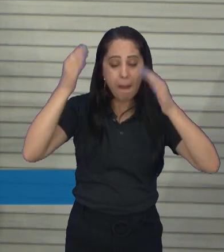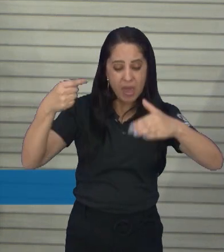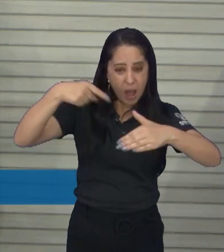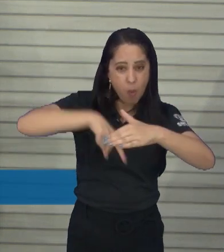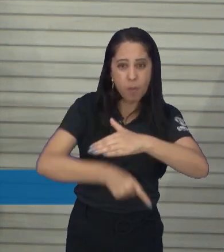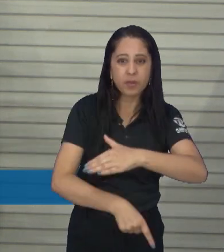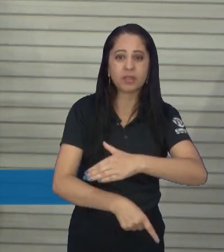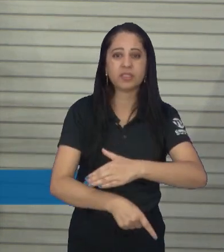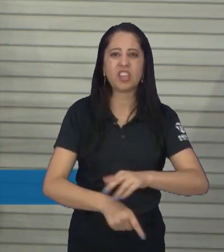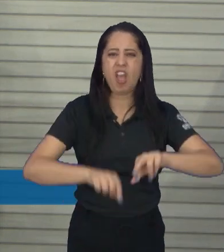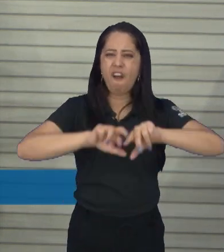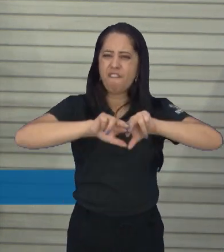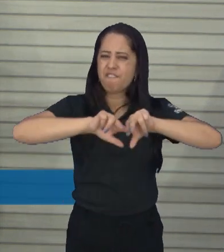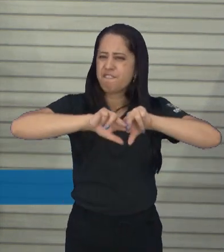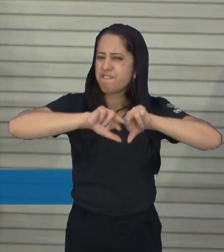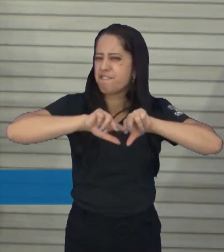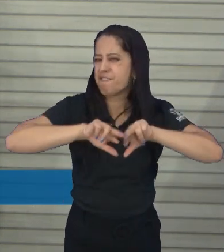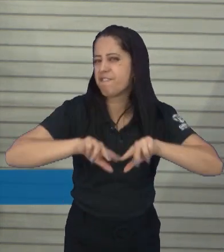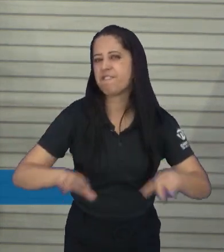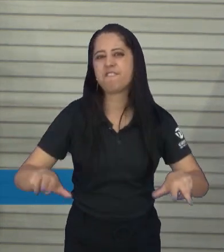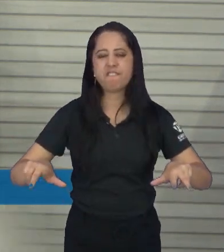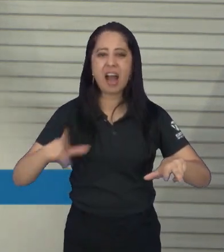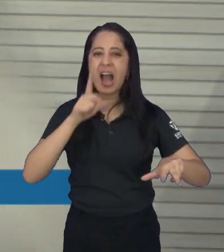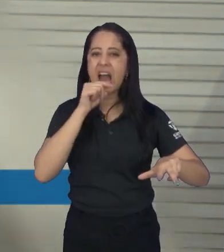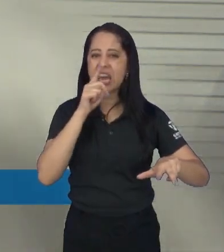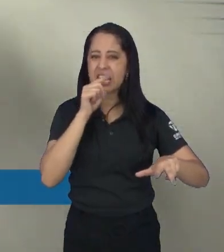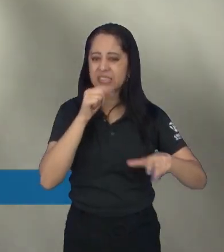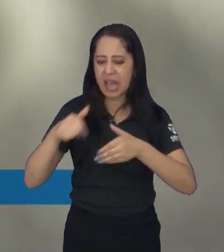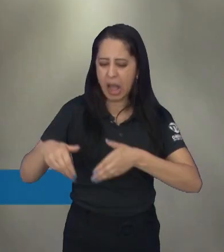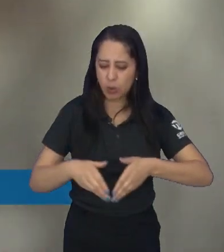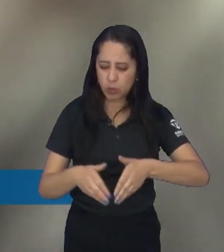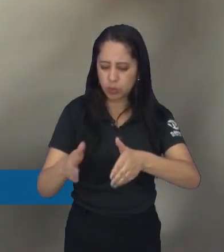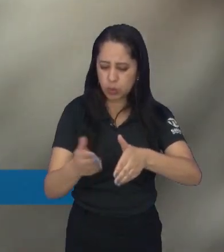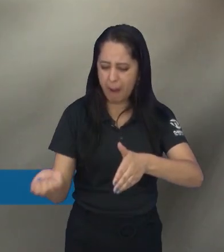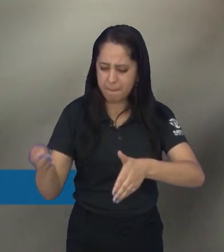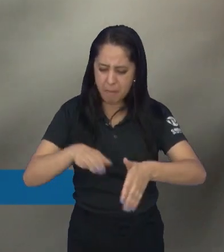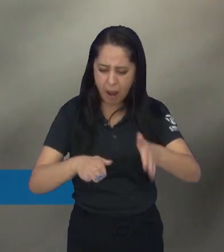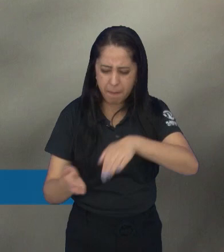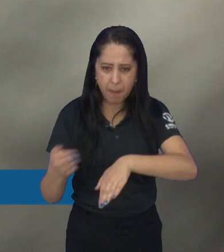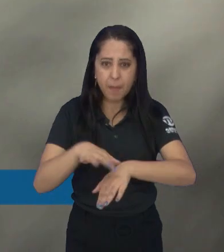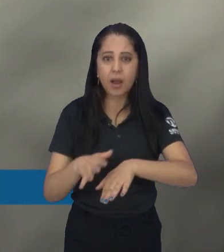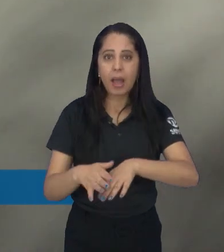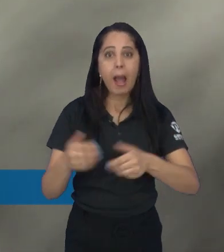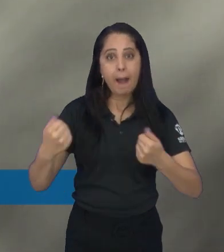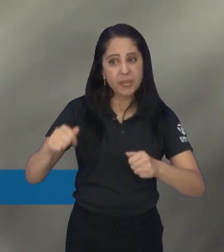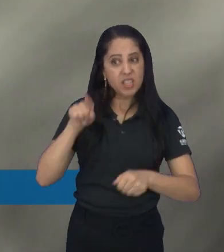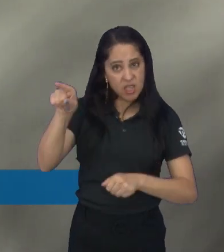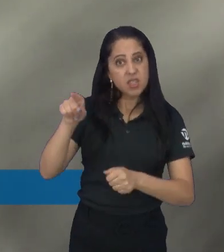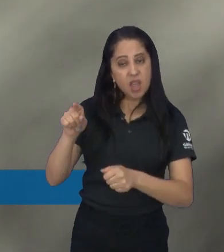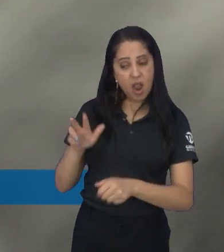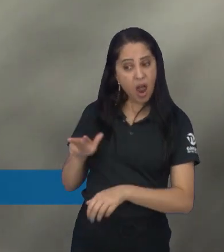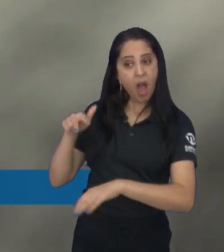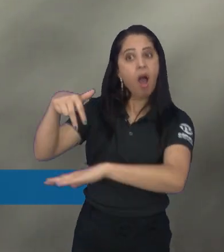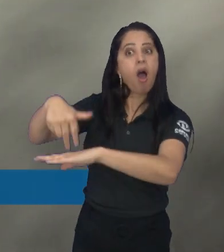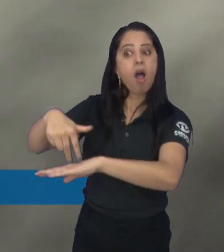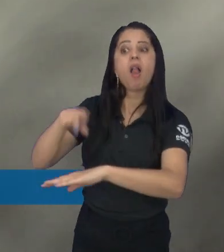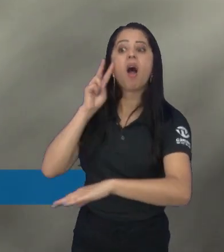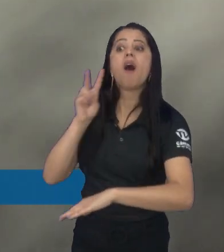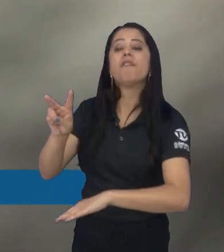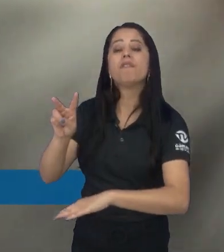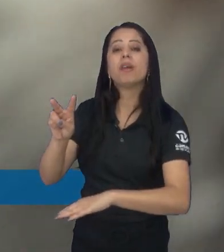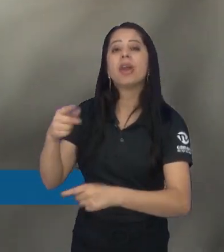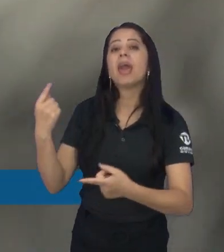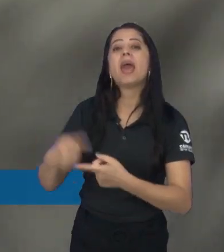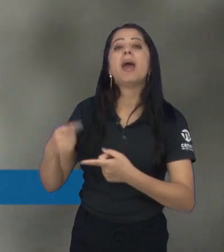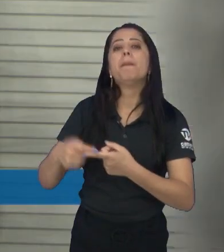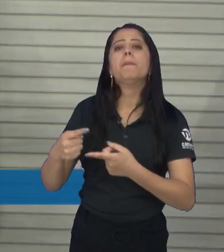soterrada várias nascentes dentro do banhado o senhor Manara devia de investigar o porquê que essa Nascente foi só tá errada pela